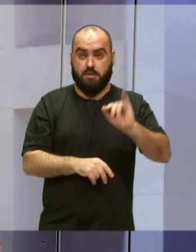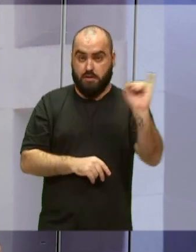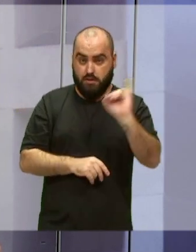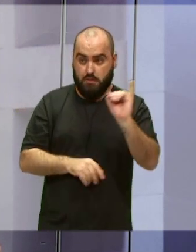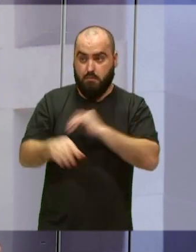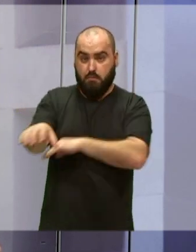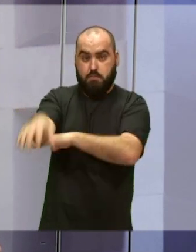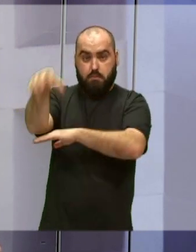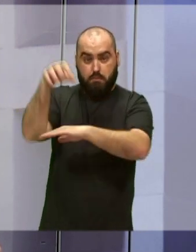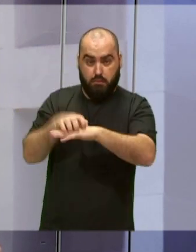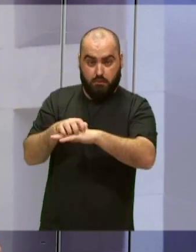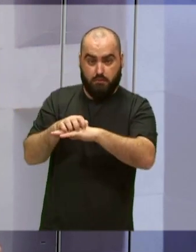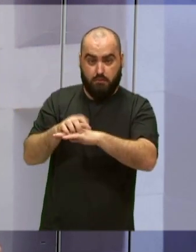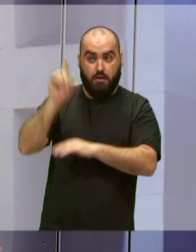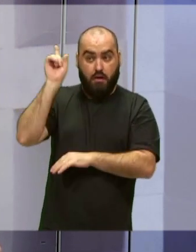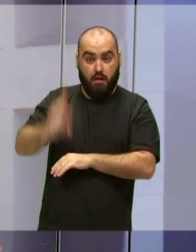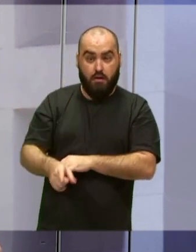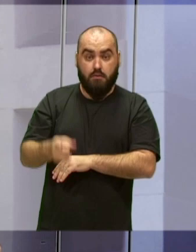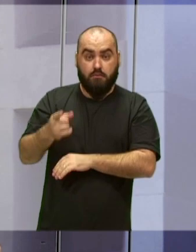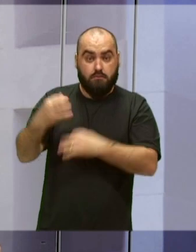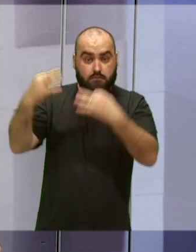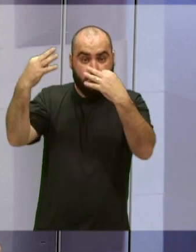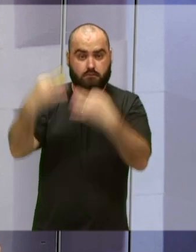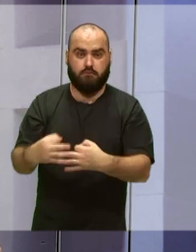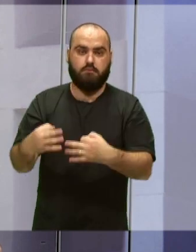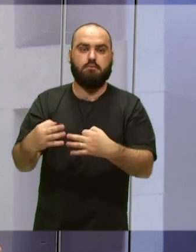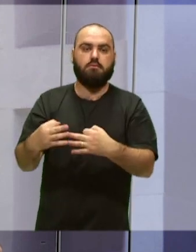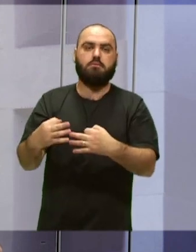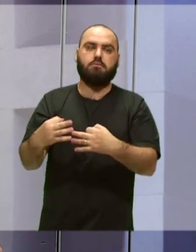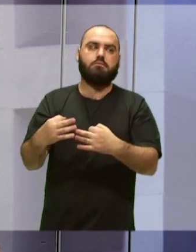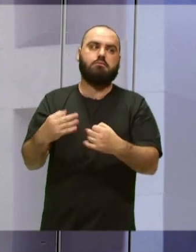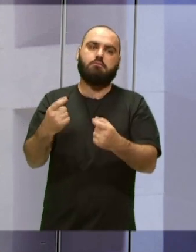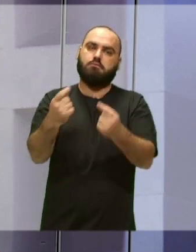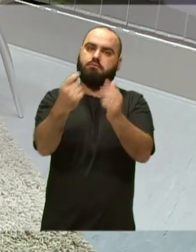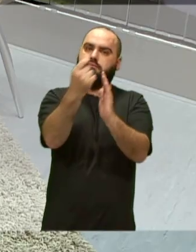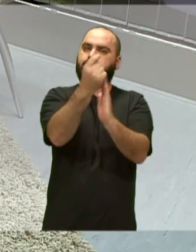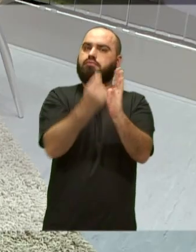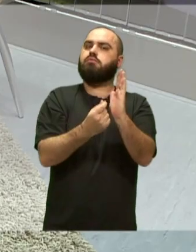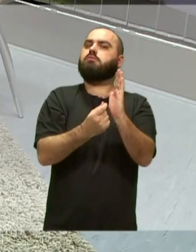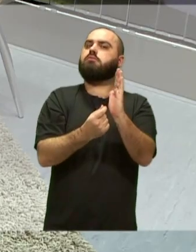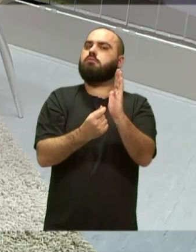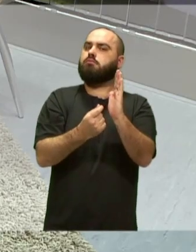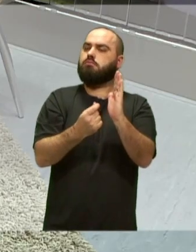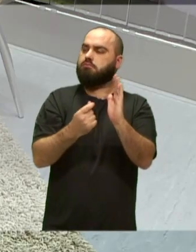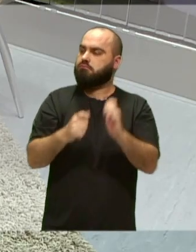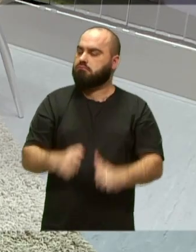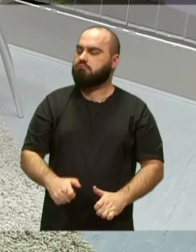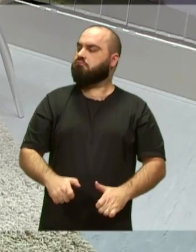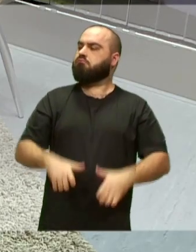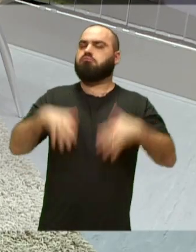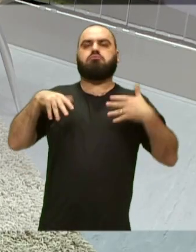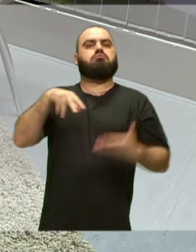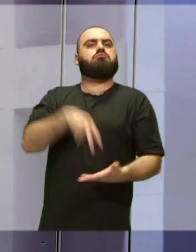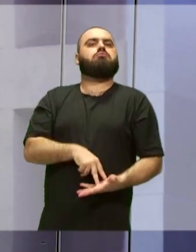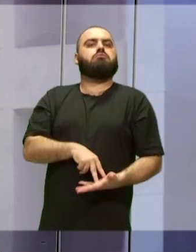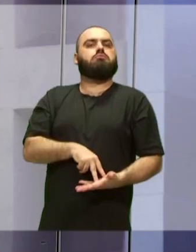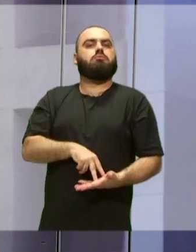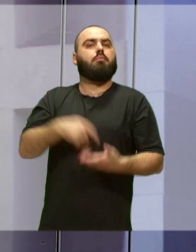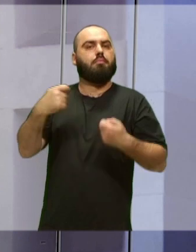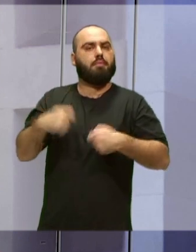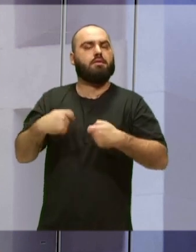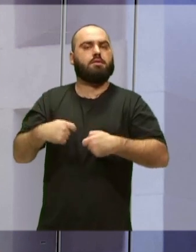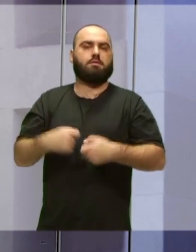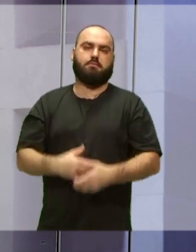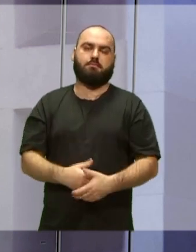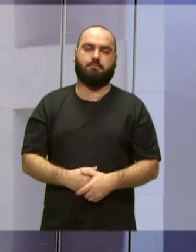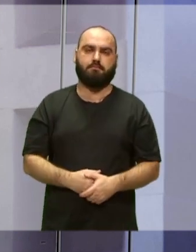ser um sucesso não é É mais do que uma questão Econômica É Uma Questão de Honra né a gente ouviu agora Maurício